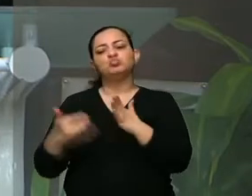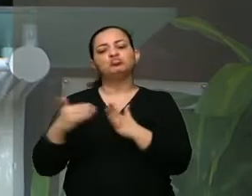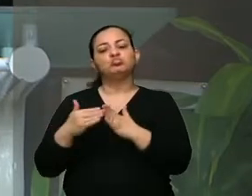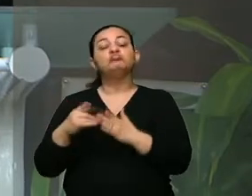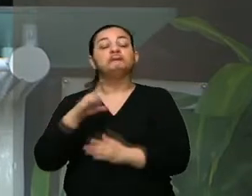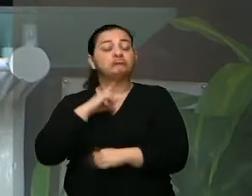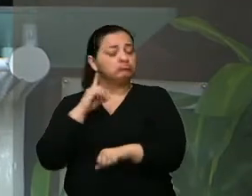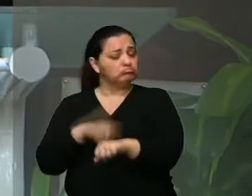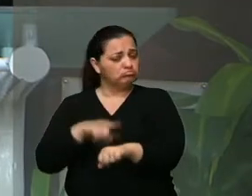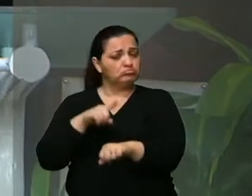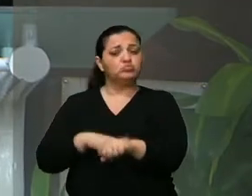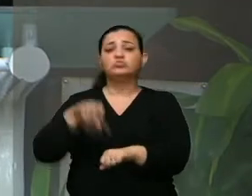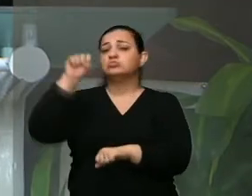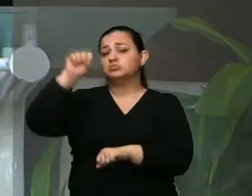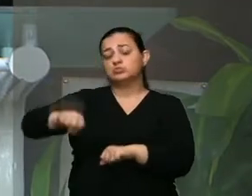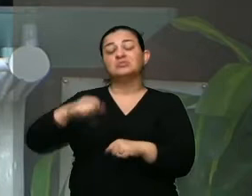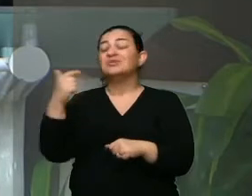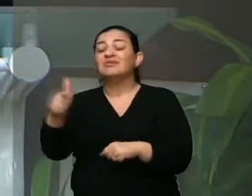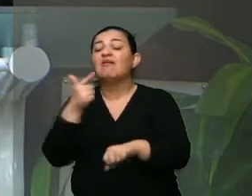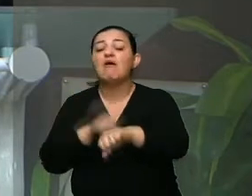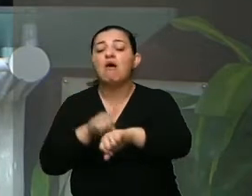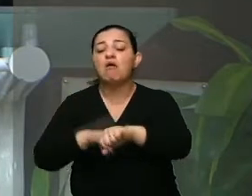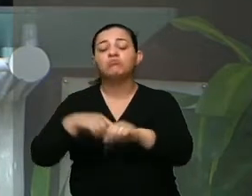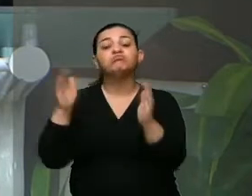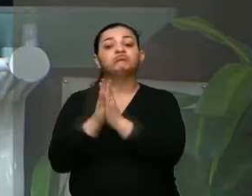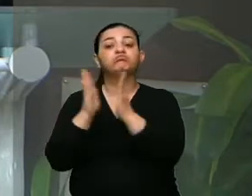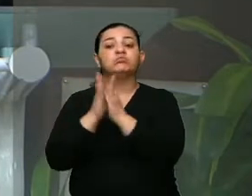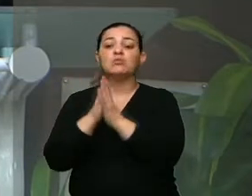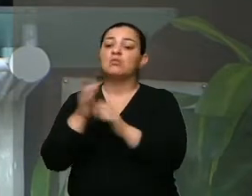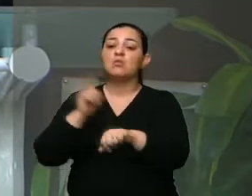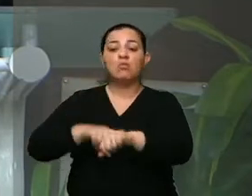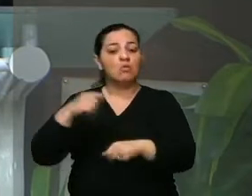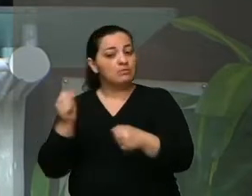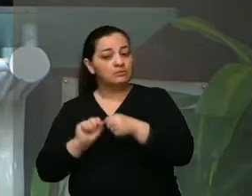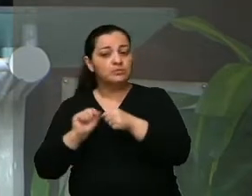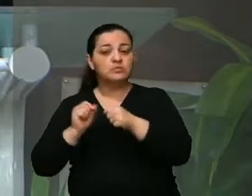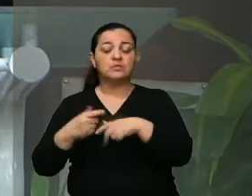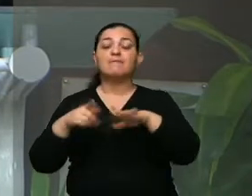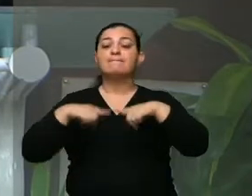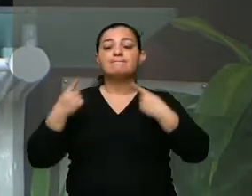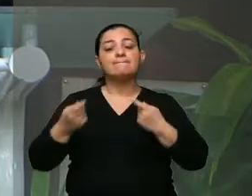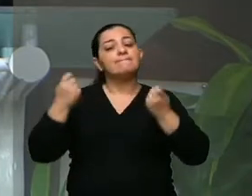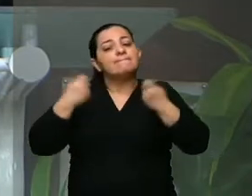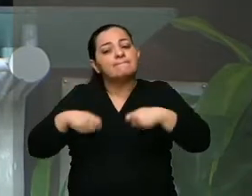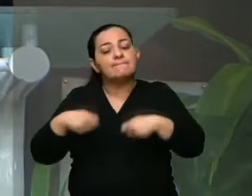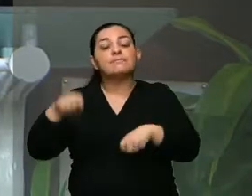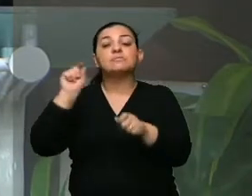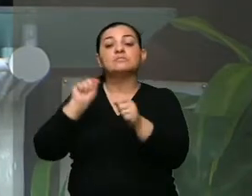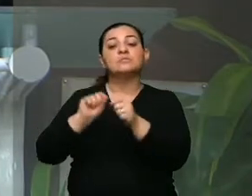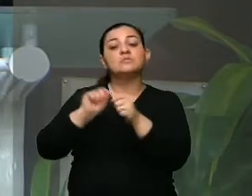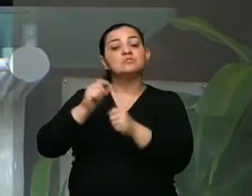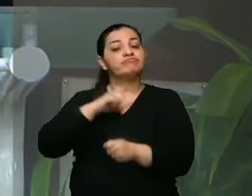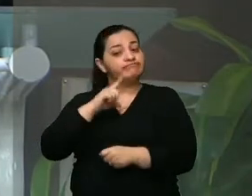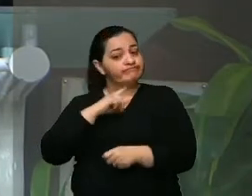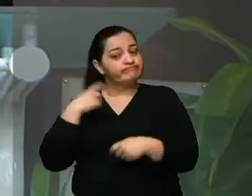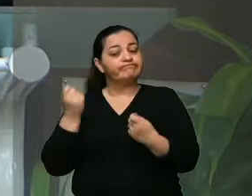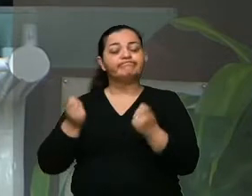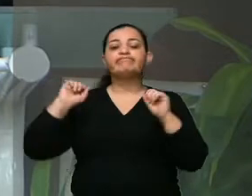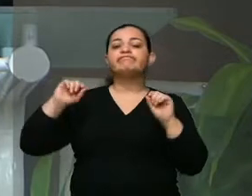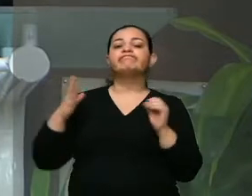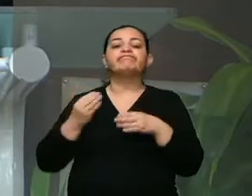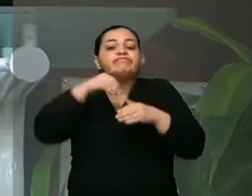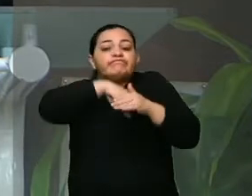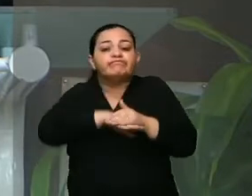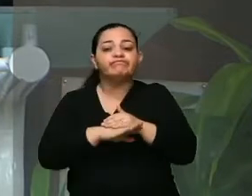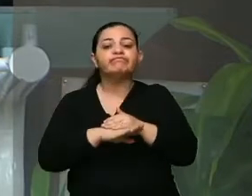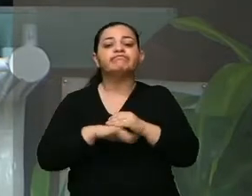tem momentos irmãos que não é tem hora de hora a hora de agir mas você tem que pra agir tem que ter a energia de